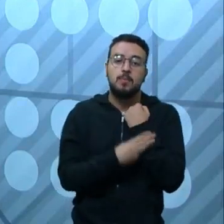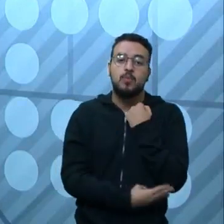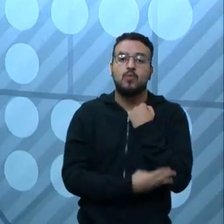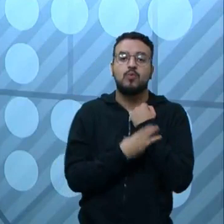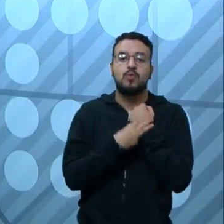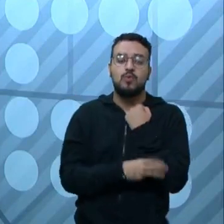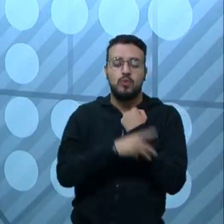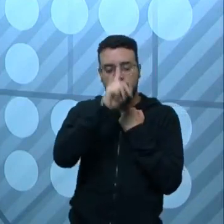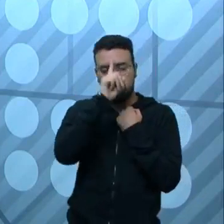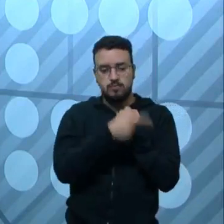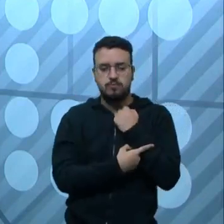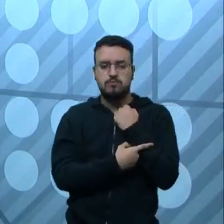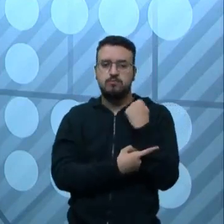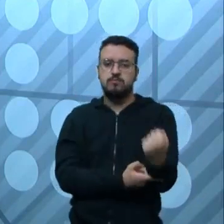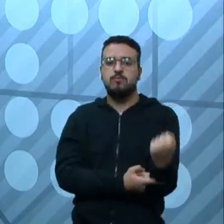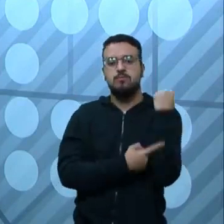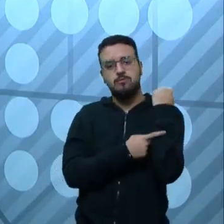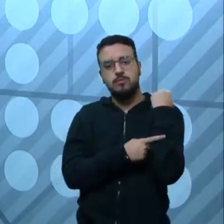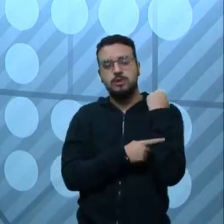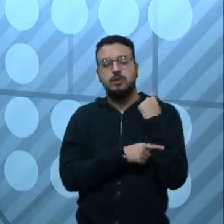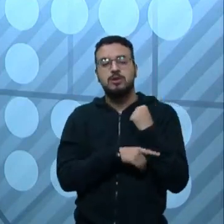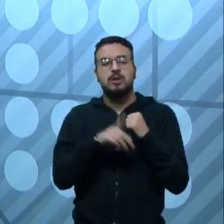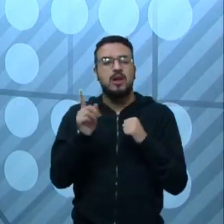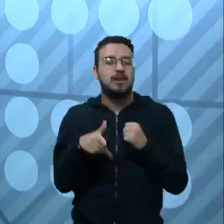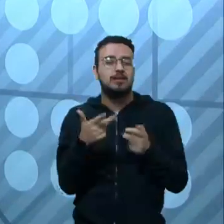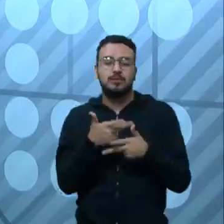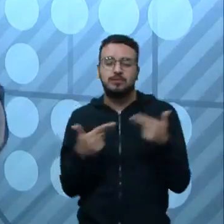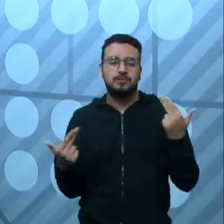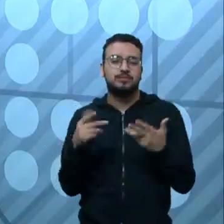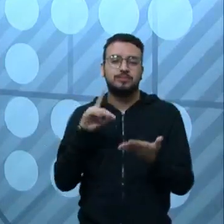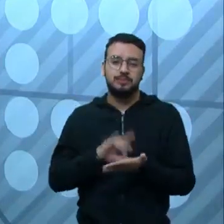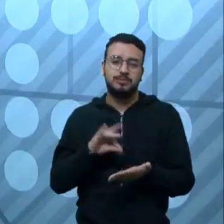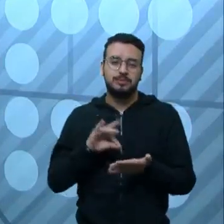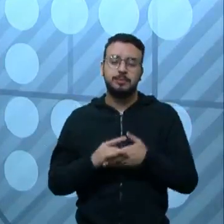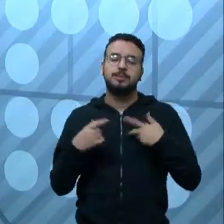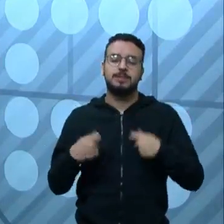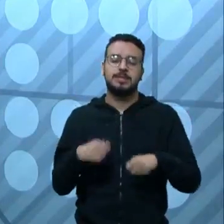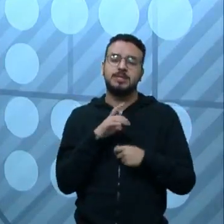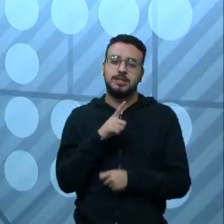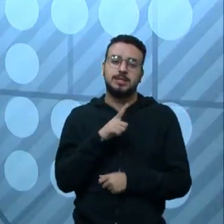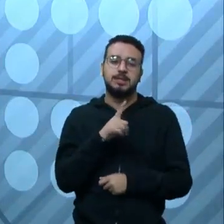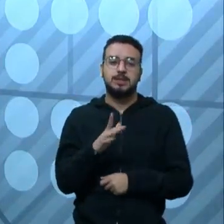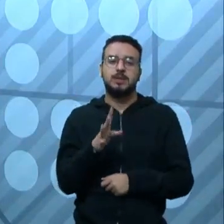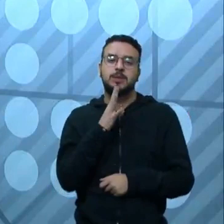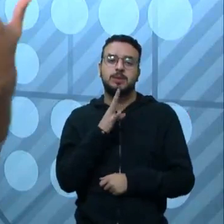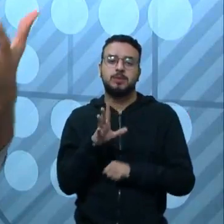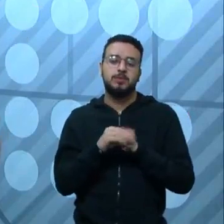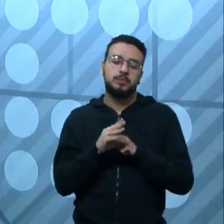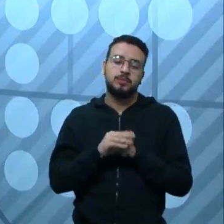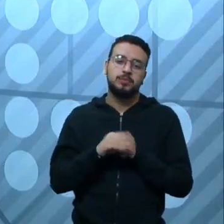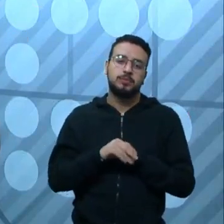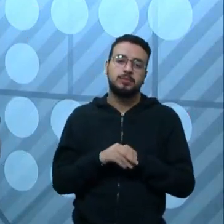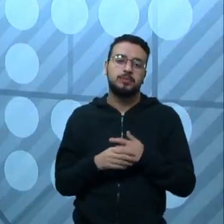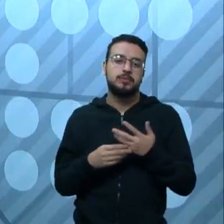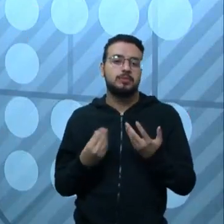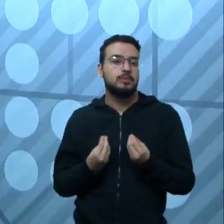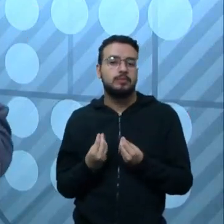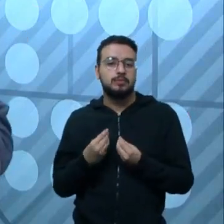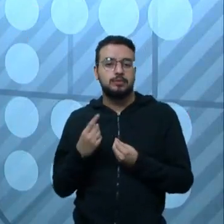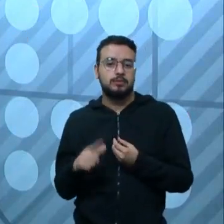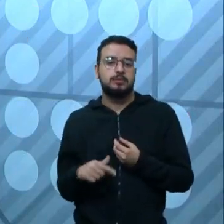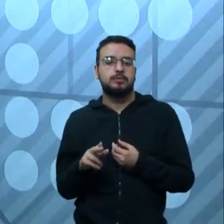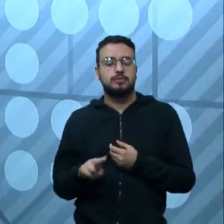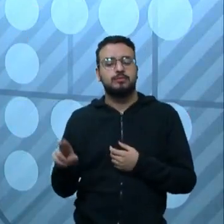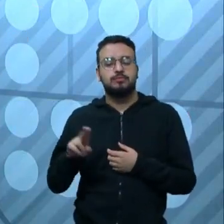voluntárias, sabe? Situações que você realmente tem que ter esse conhecimento do que quem está